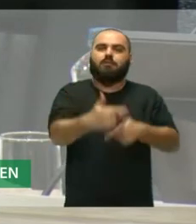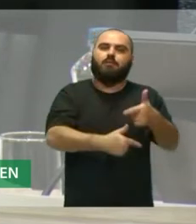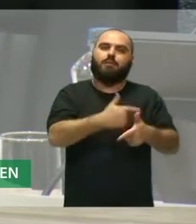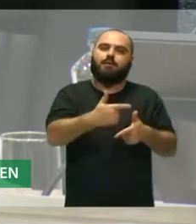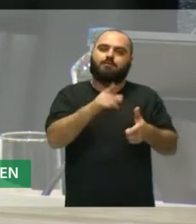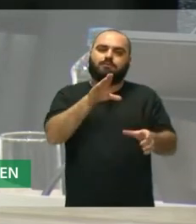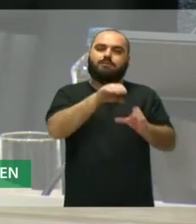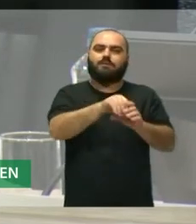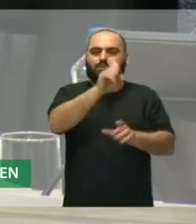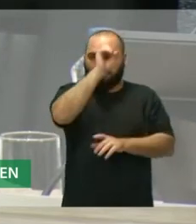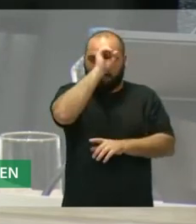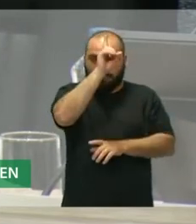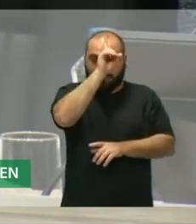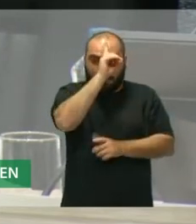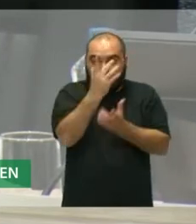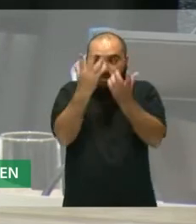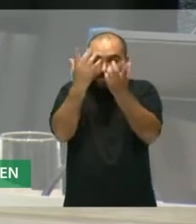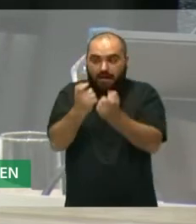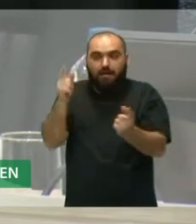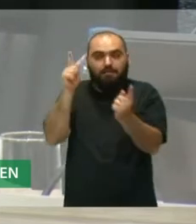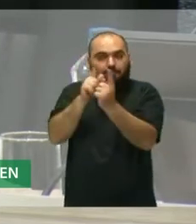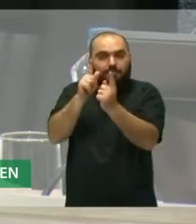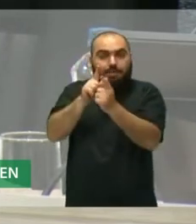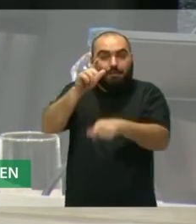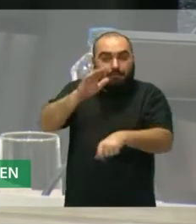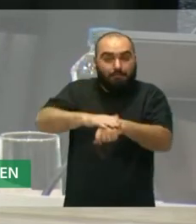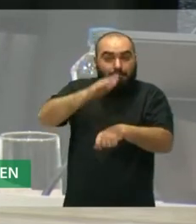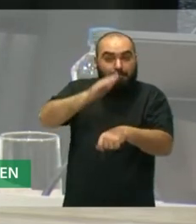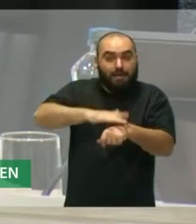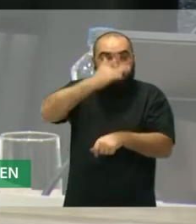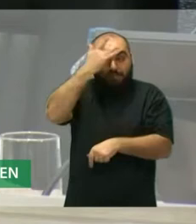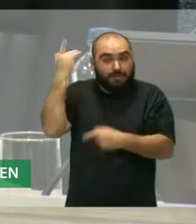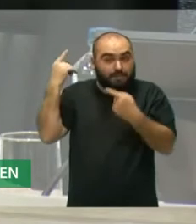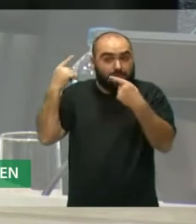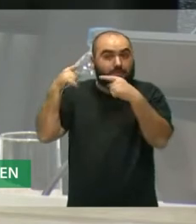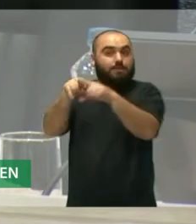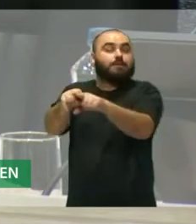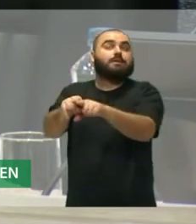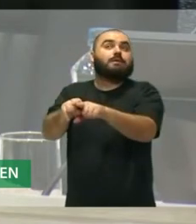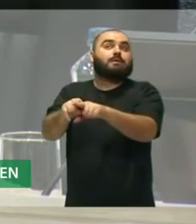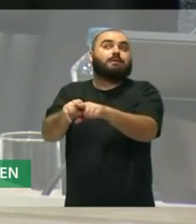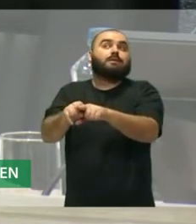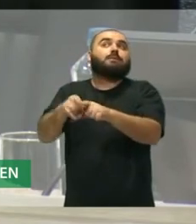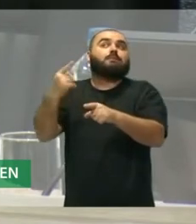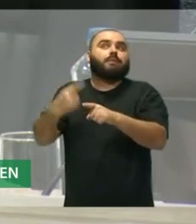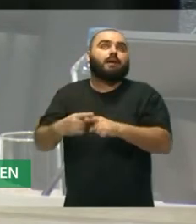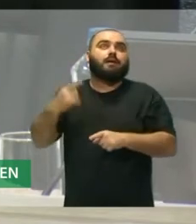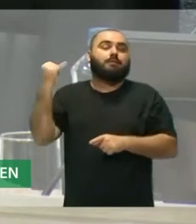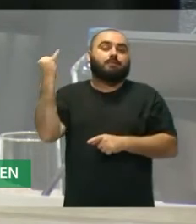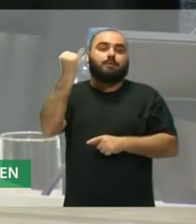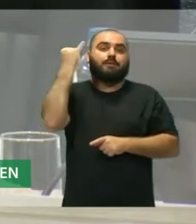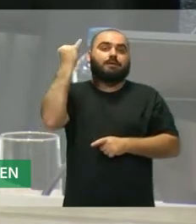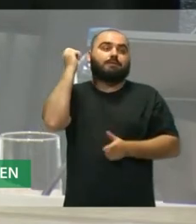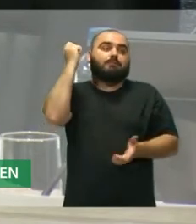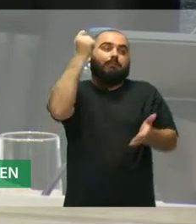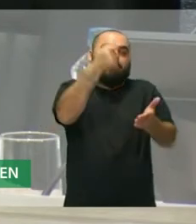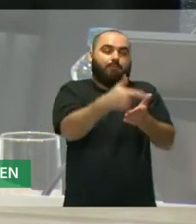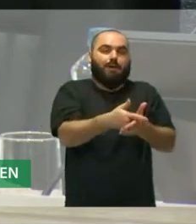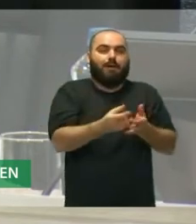Nós pretendemos atender um pouco mais de paciente convênio, se Deus quiser, até porque isso é importante para a